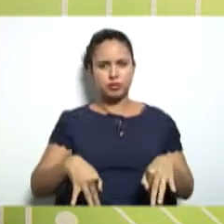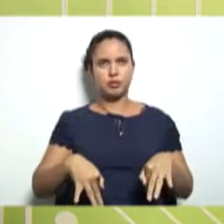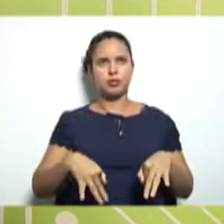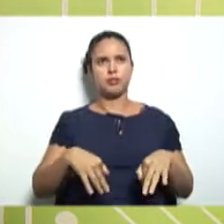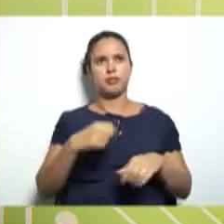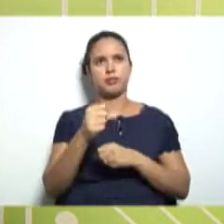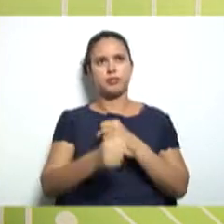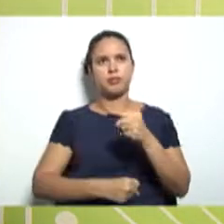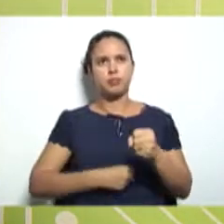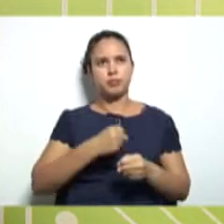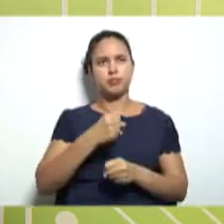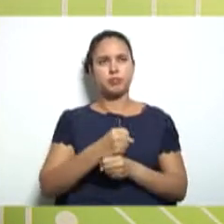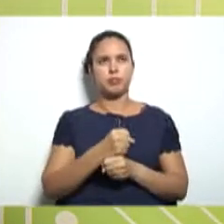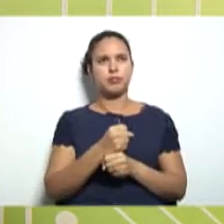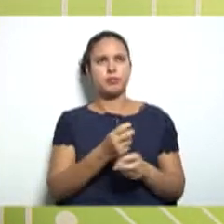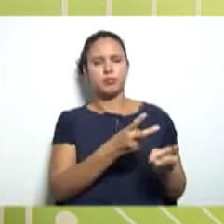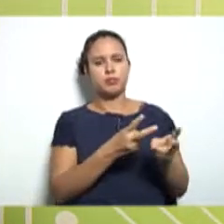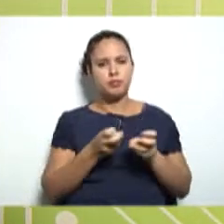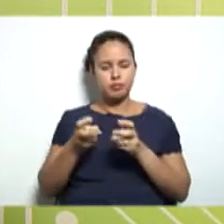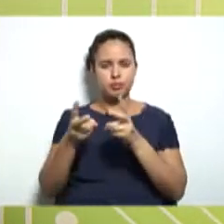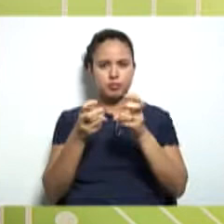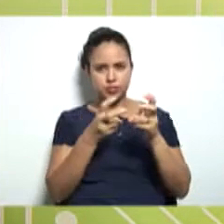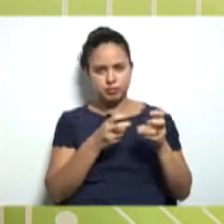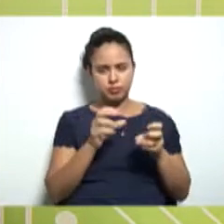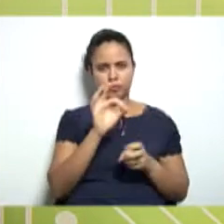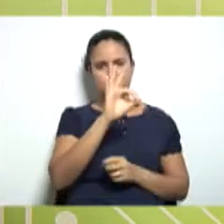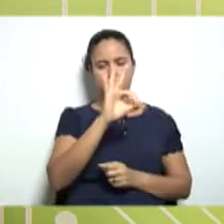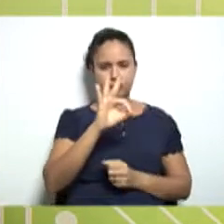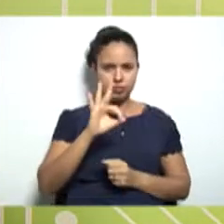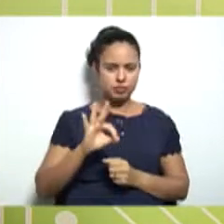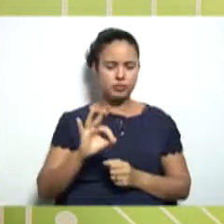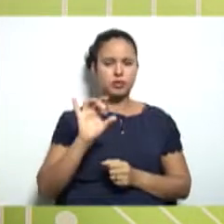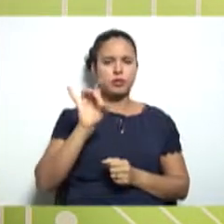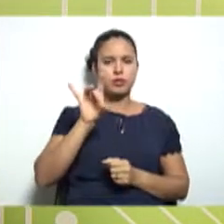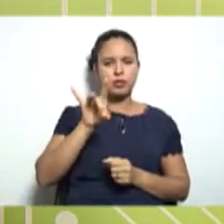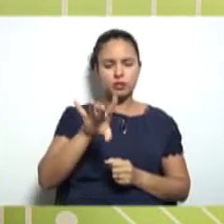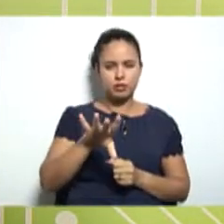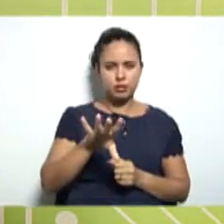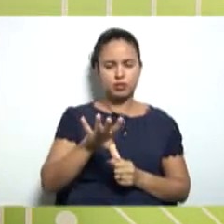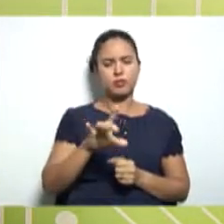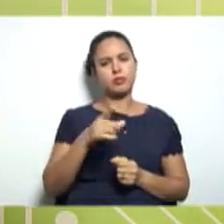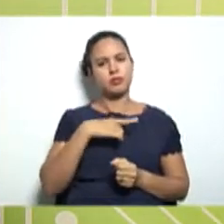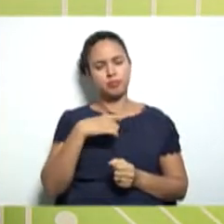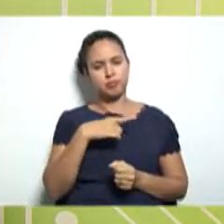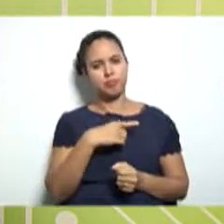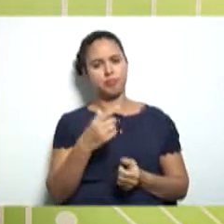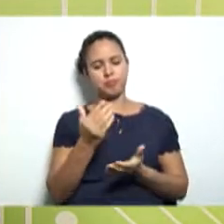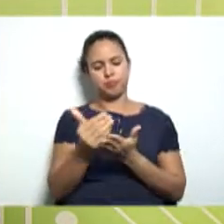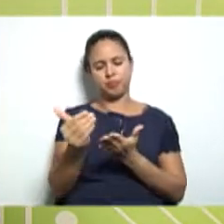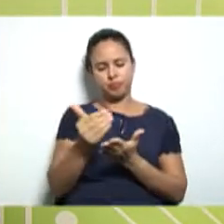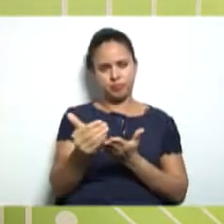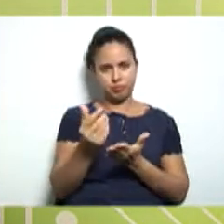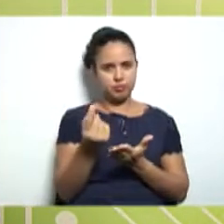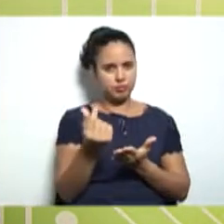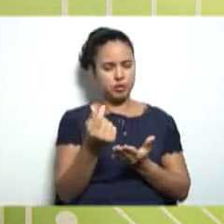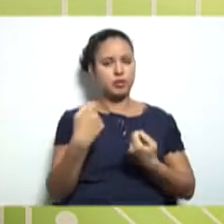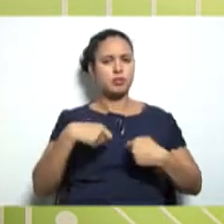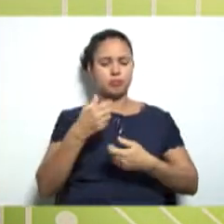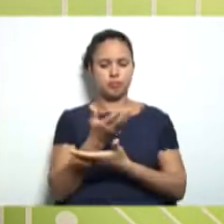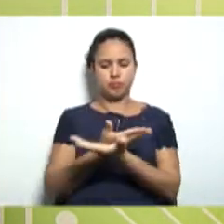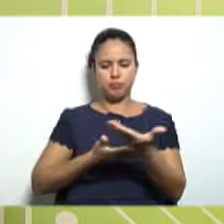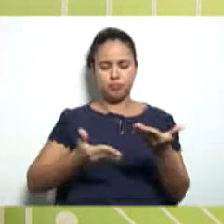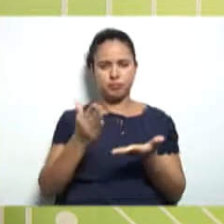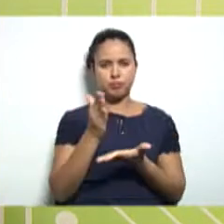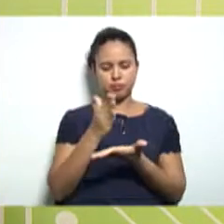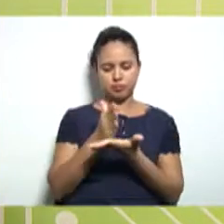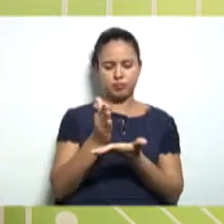final de um ano, a gente observa que as taxas cobradas não só cobrir os custos, como sobrou um dinheirinho, esse dinheiro que sobrou tem que ser distribuído